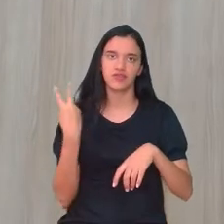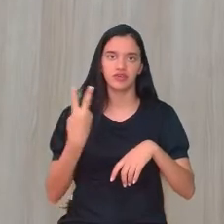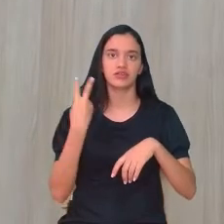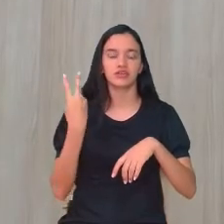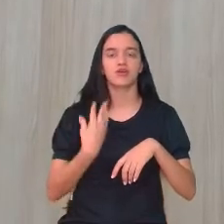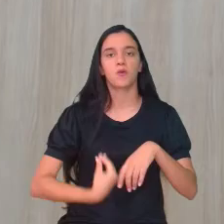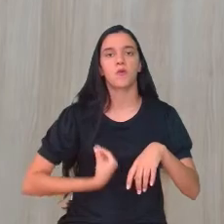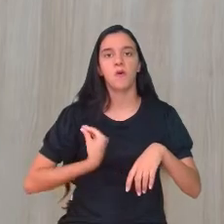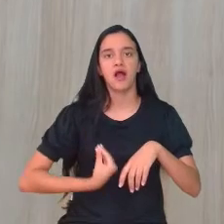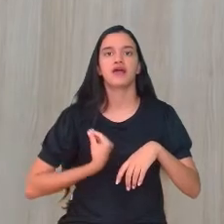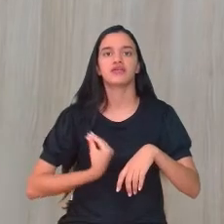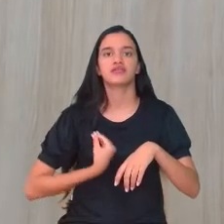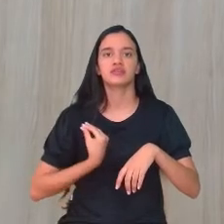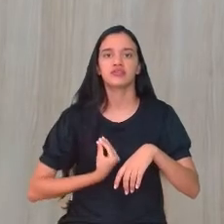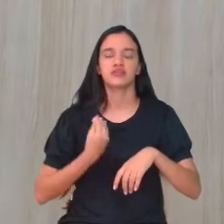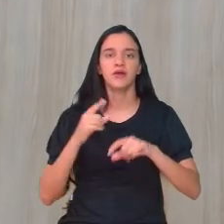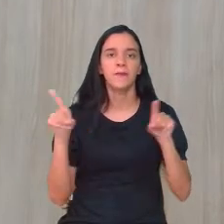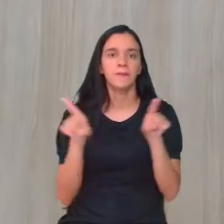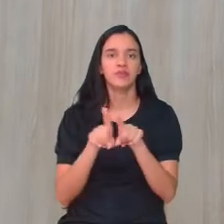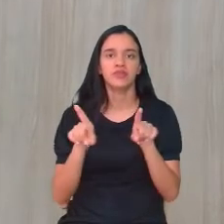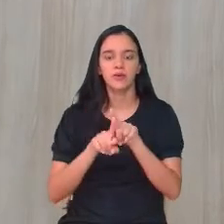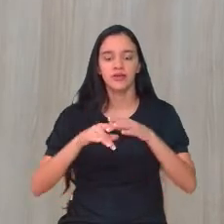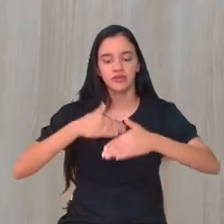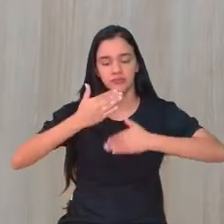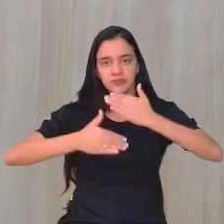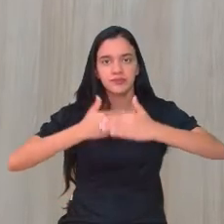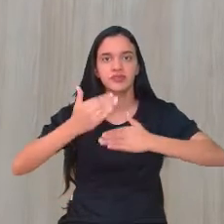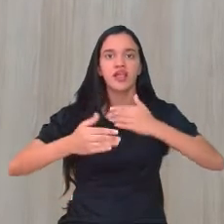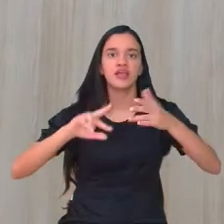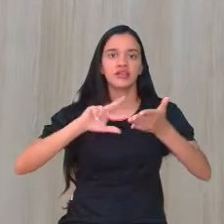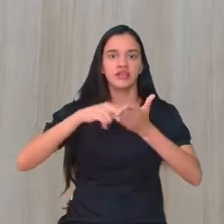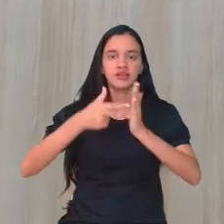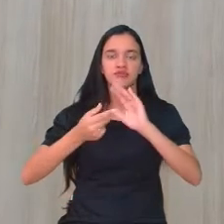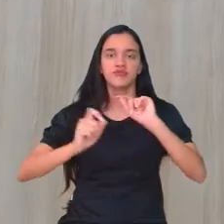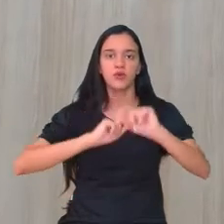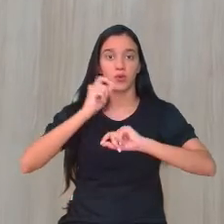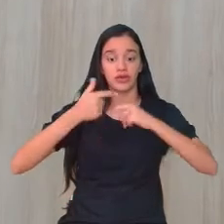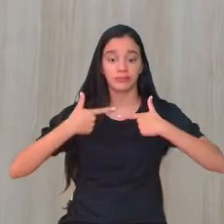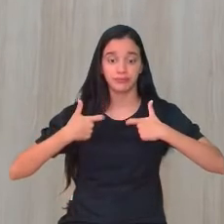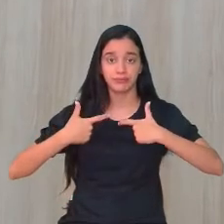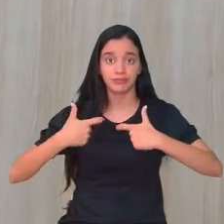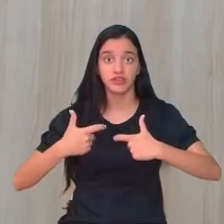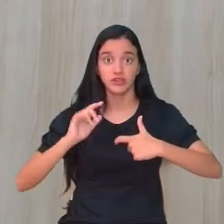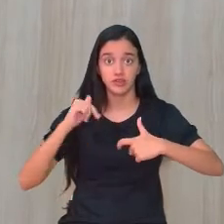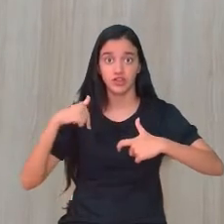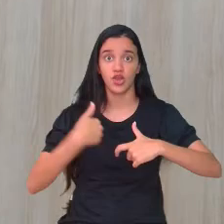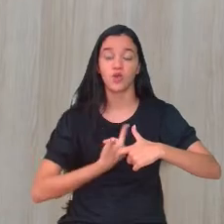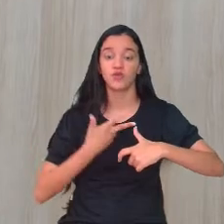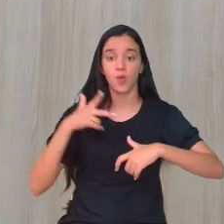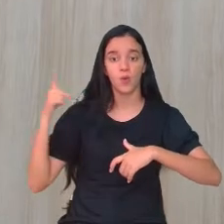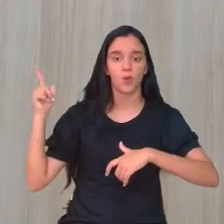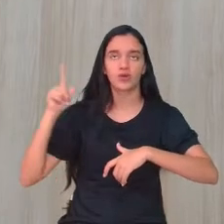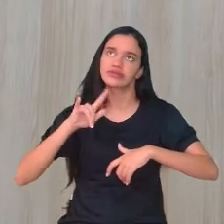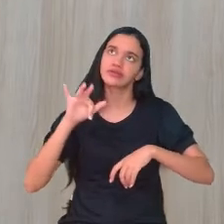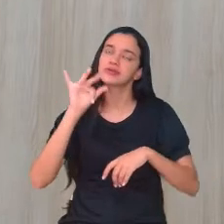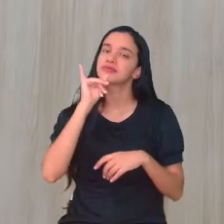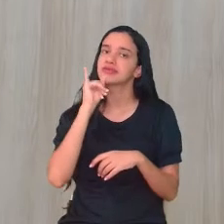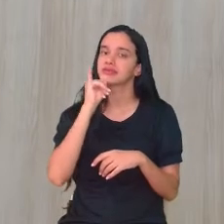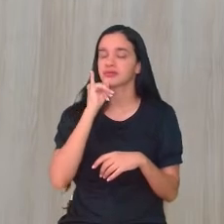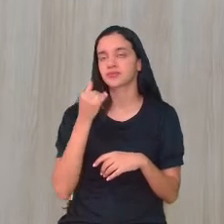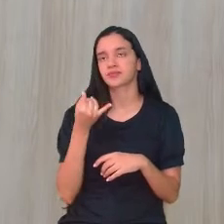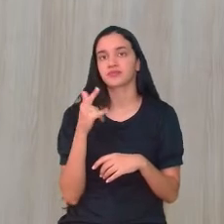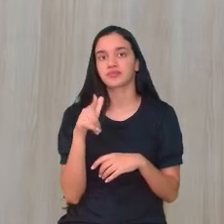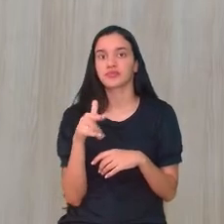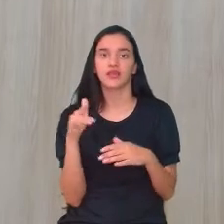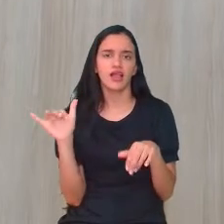eterno combate. A guerra é o fator de progresso, ou seja, é por meio da guerra que eu vou alcançar, por exemplo,